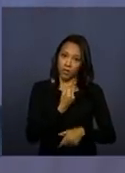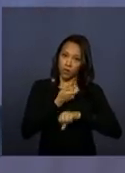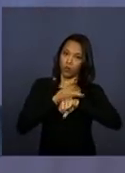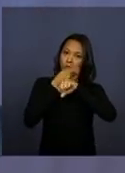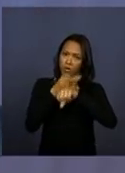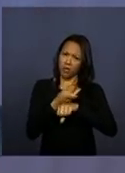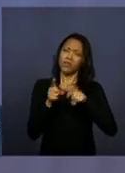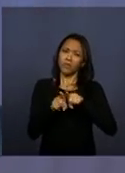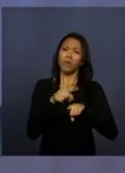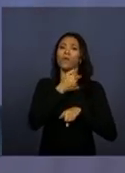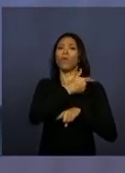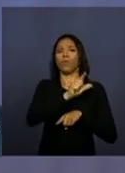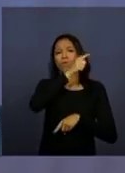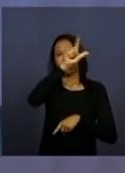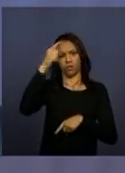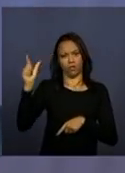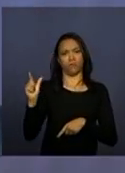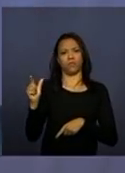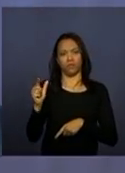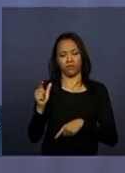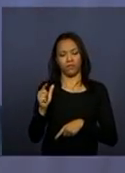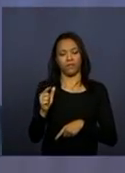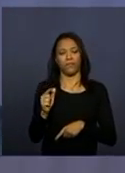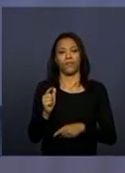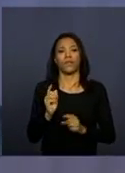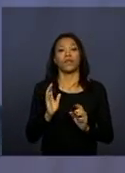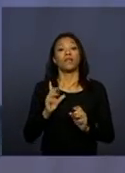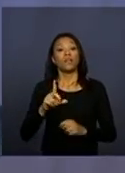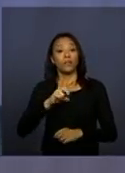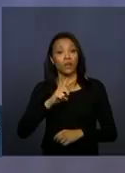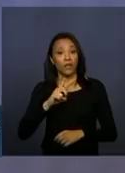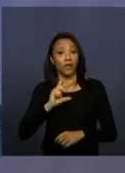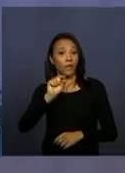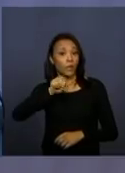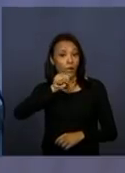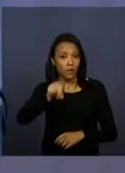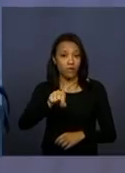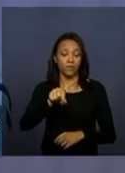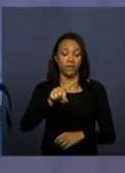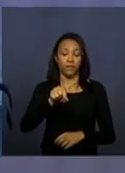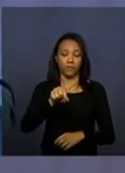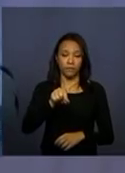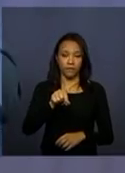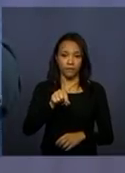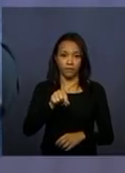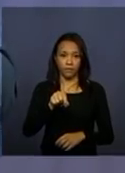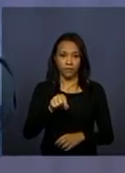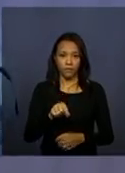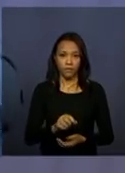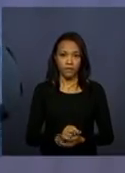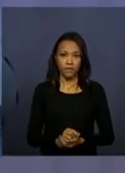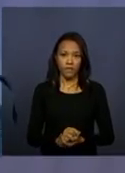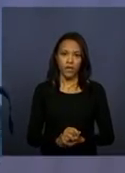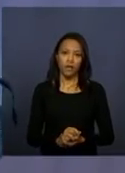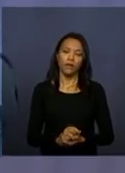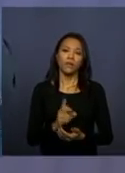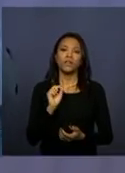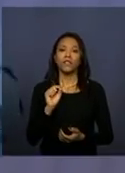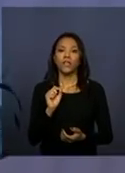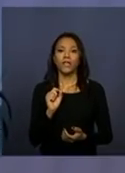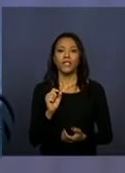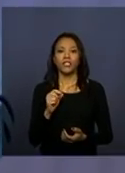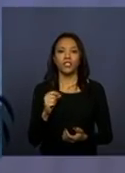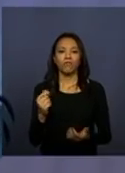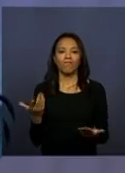tantos outros, eles têm com a questão da construção de